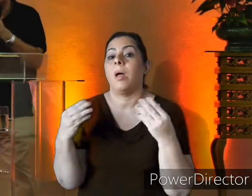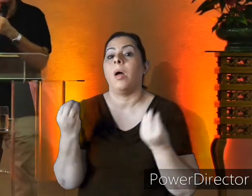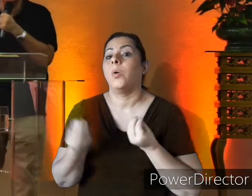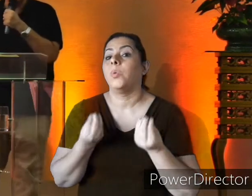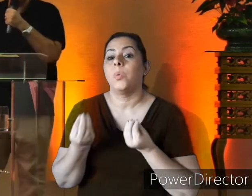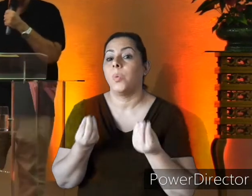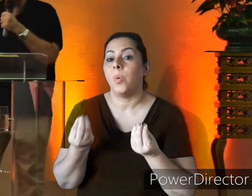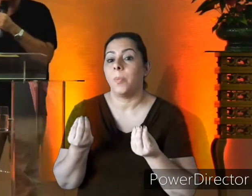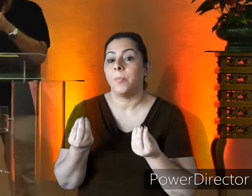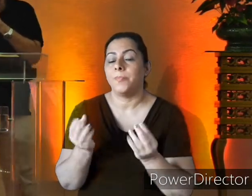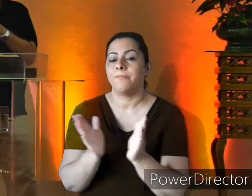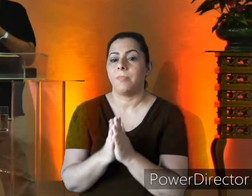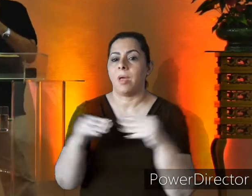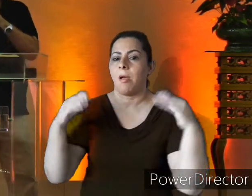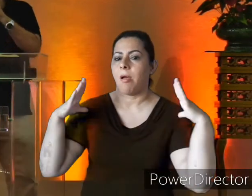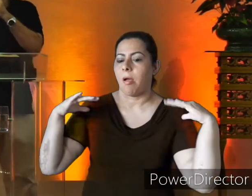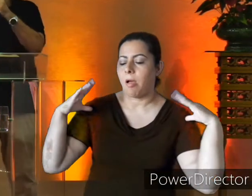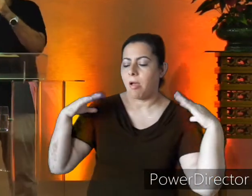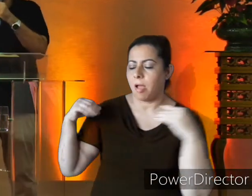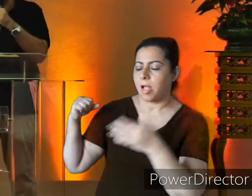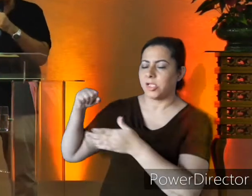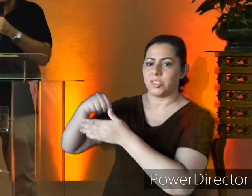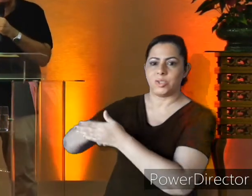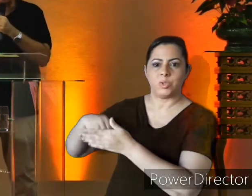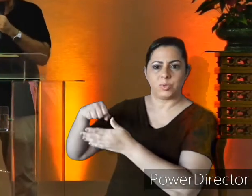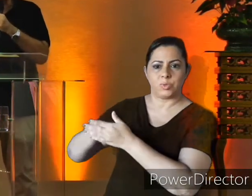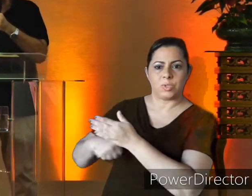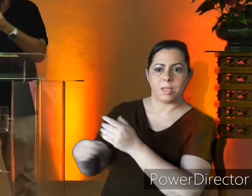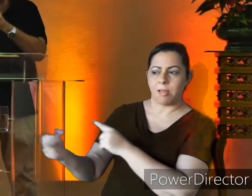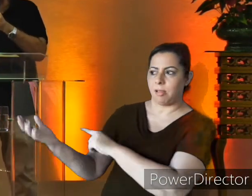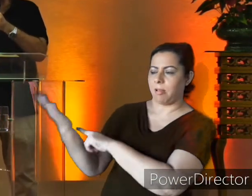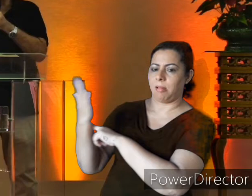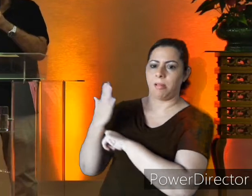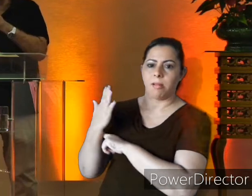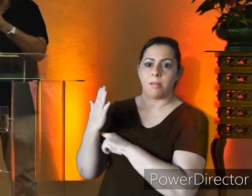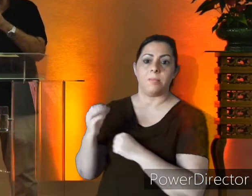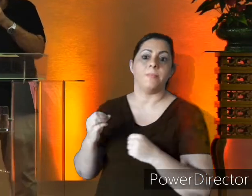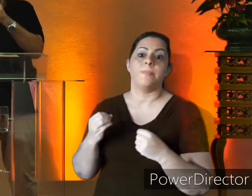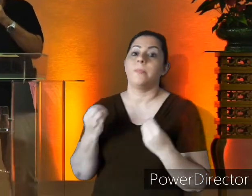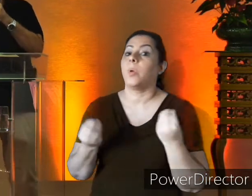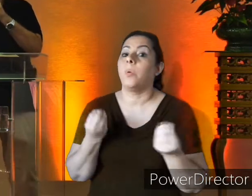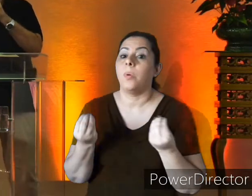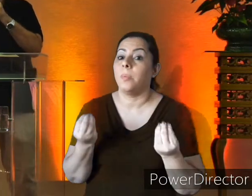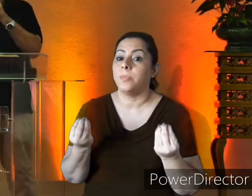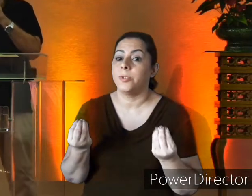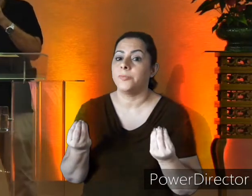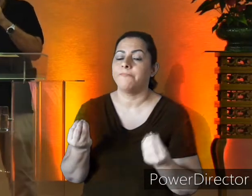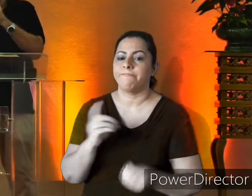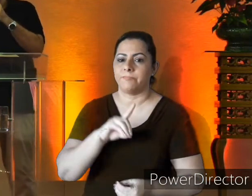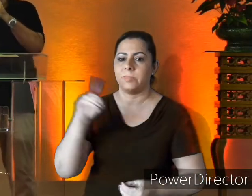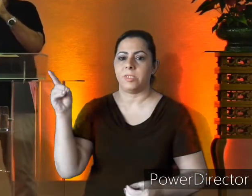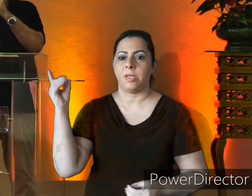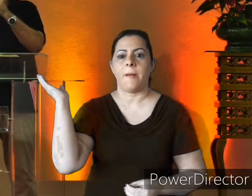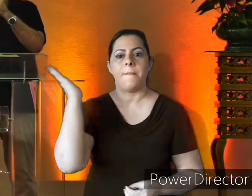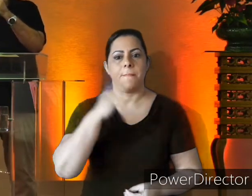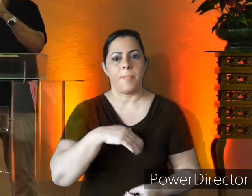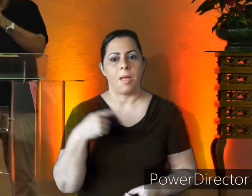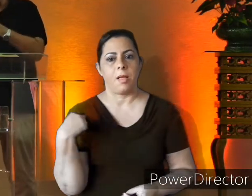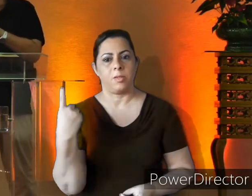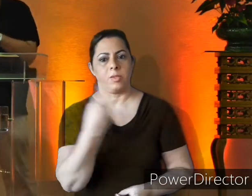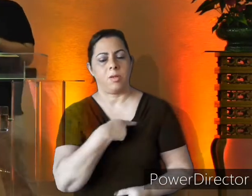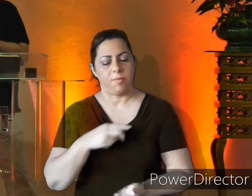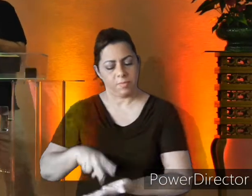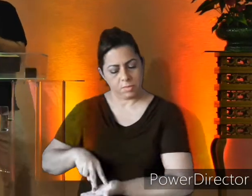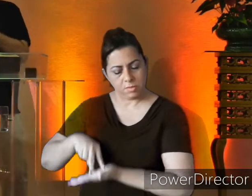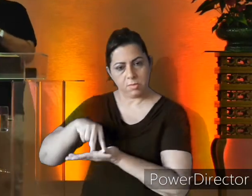realmente todas as nossas lutas? Como estaremos fortalecidos para resistir o dia mau?